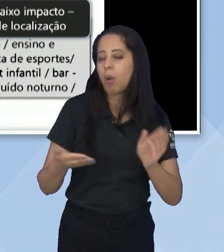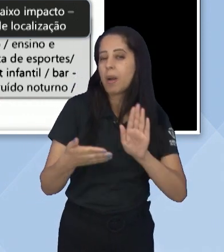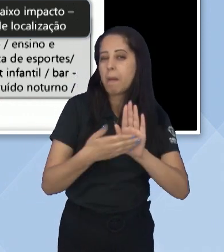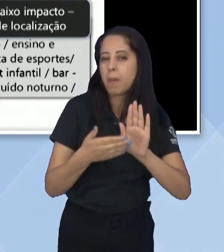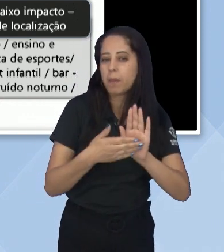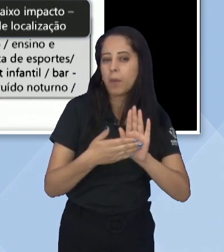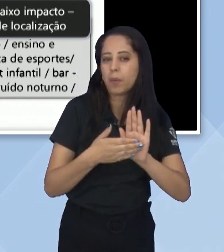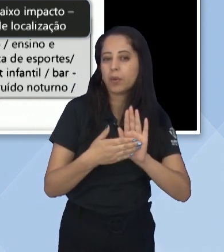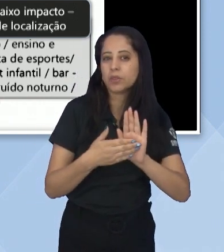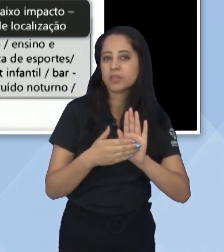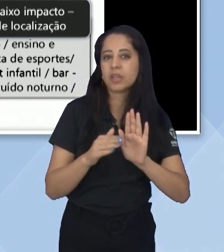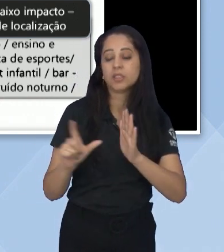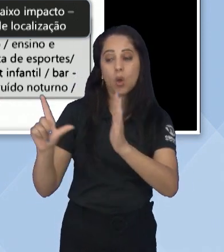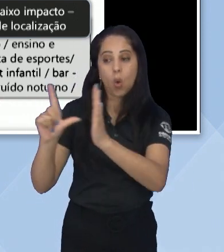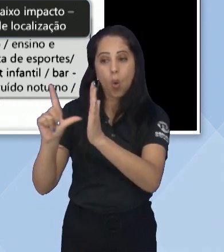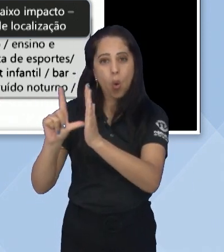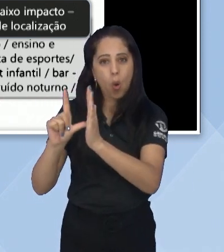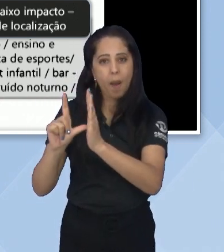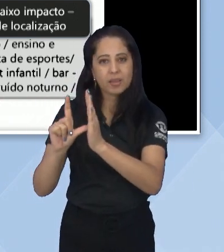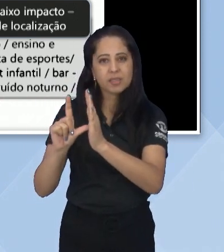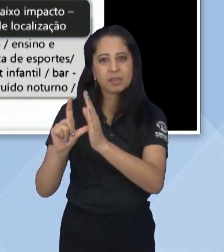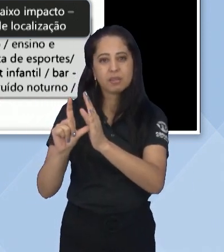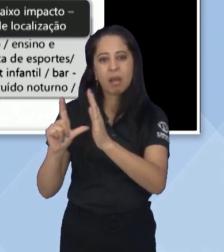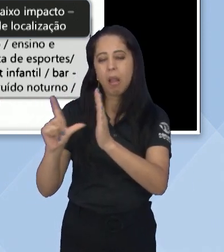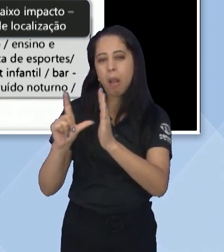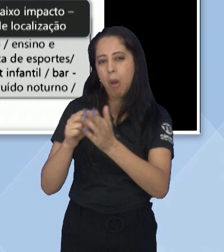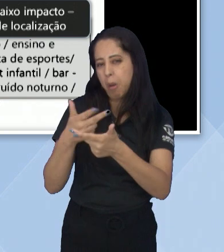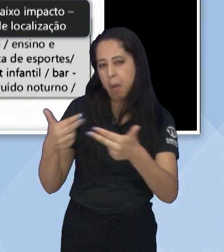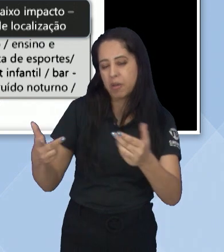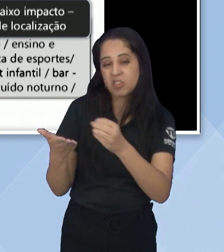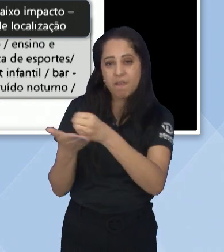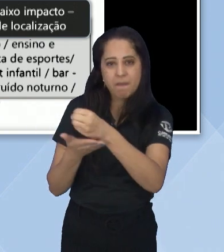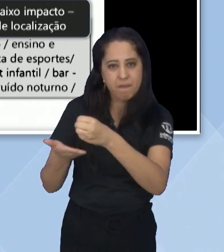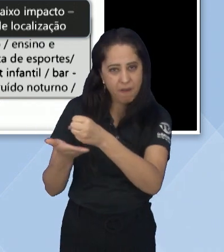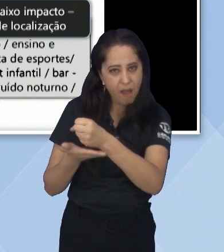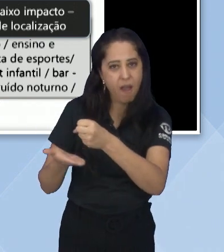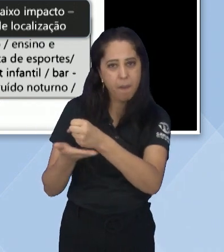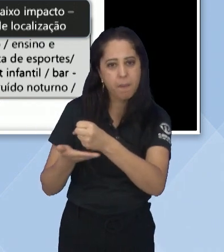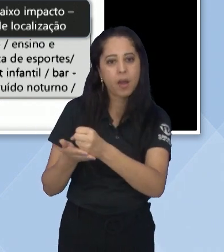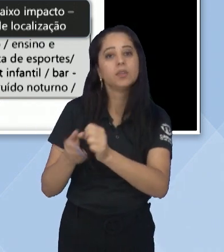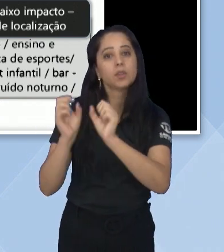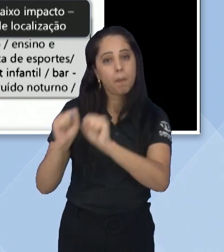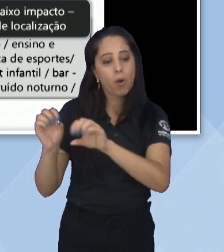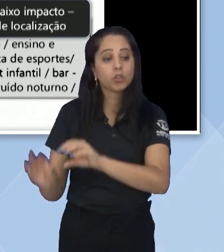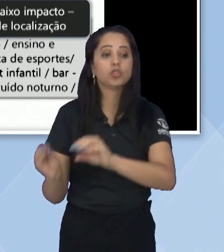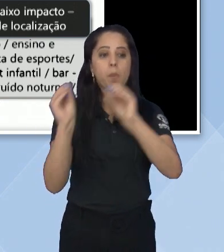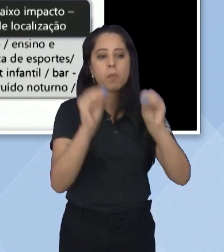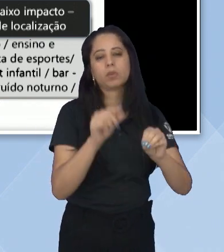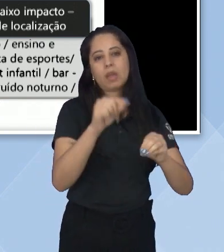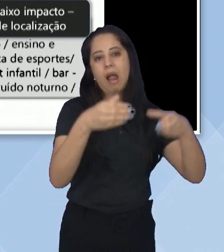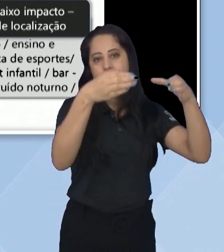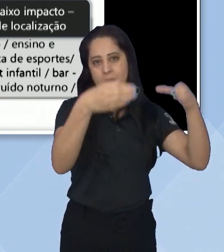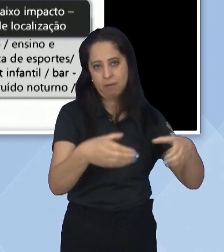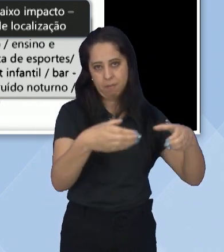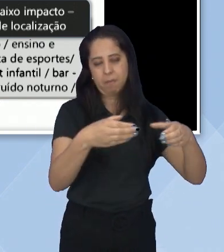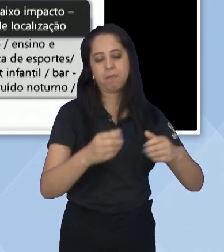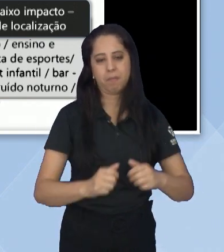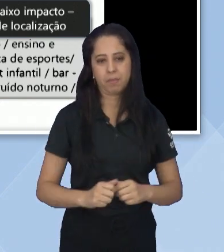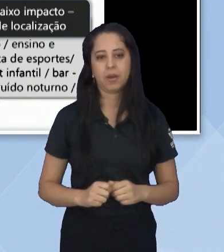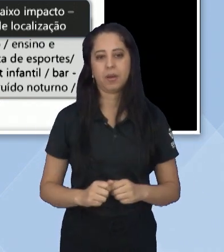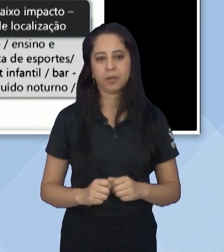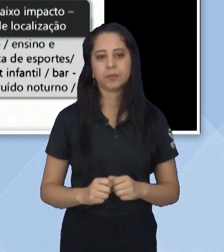o comércio de básico que aquele que não incomoda possa acontecer nessas áreas de menor que não tem o tamanho mínimo